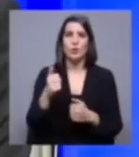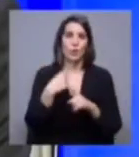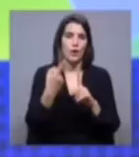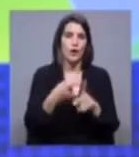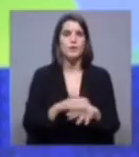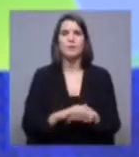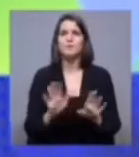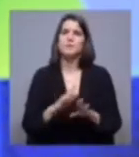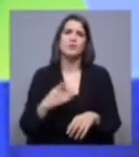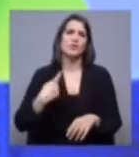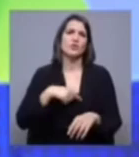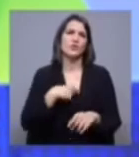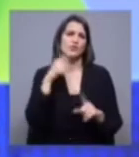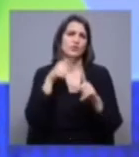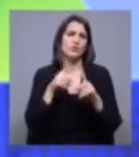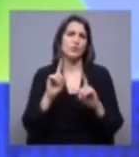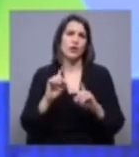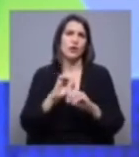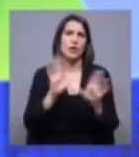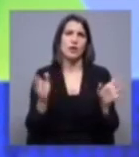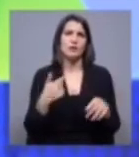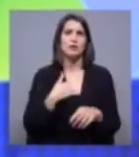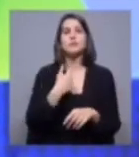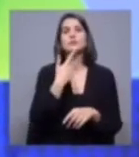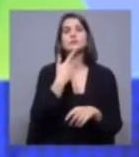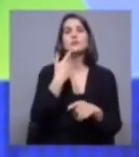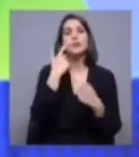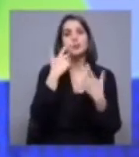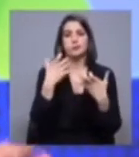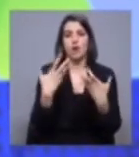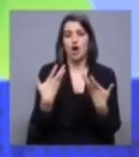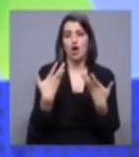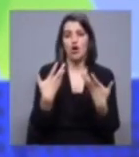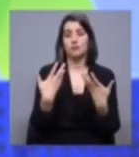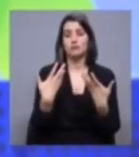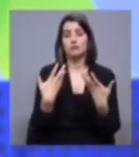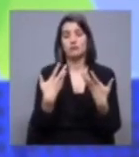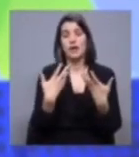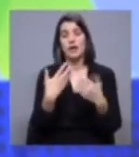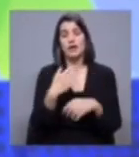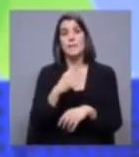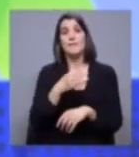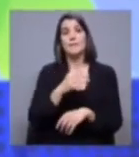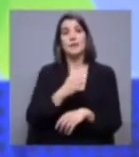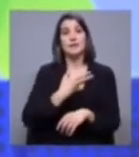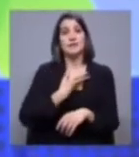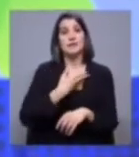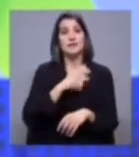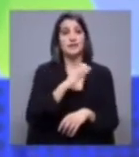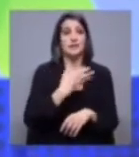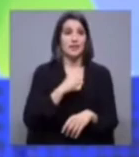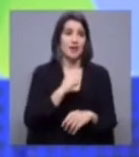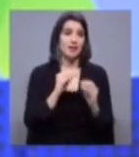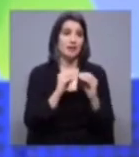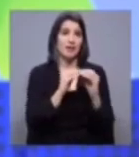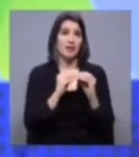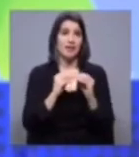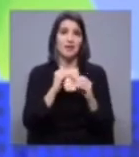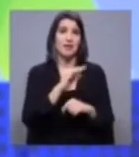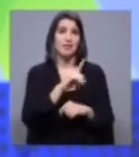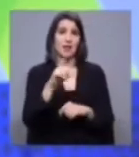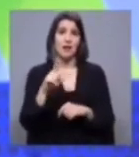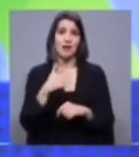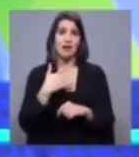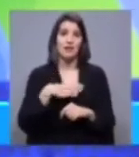o nosso ânus é claro, nós percebemos claramente neste momento há um arranjo entre PSD, CDS e Iniciativa Liberal para passar a